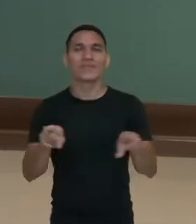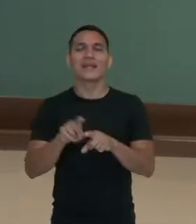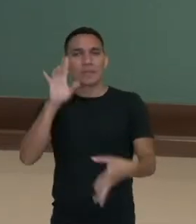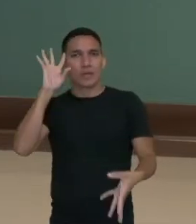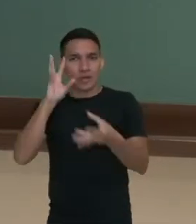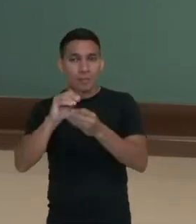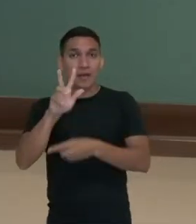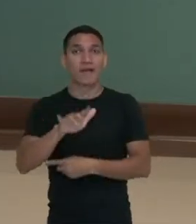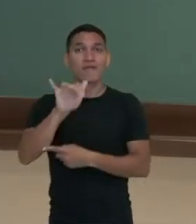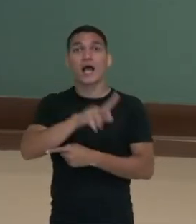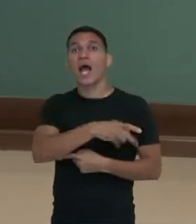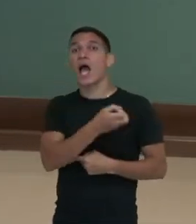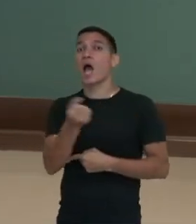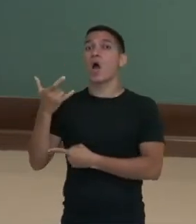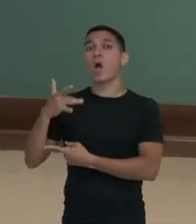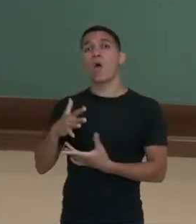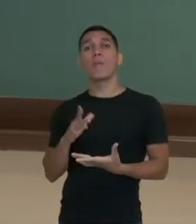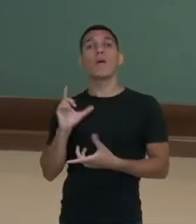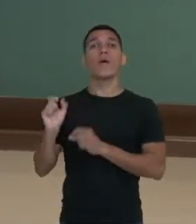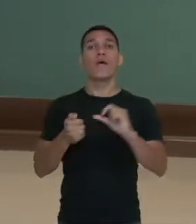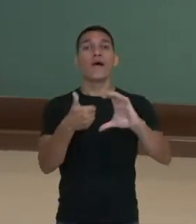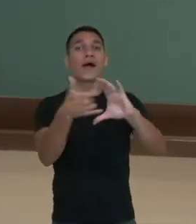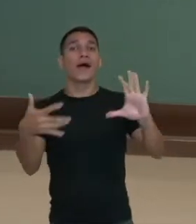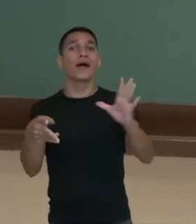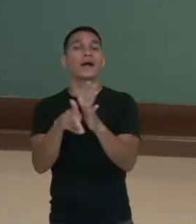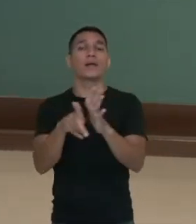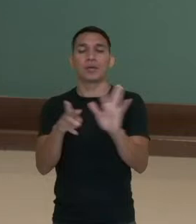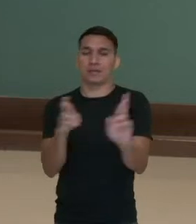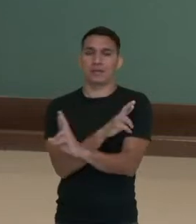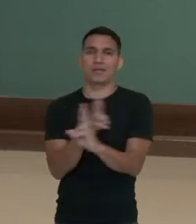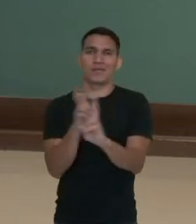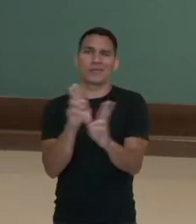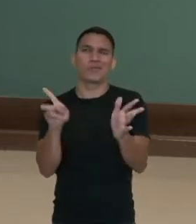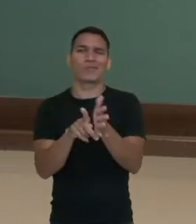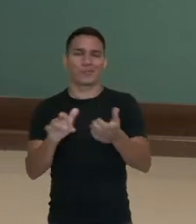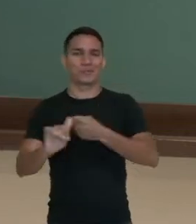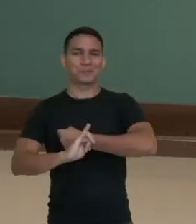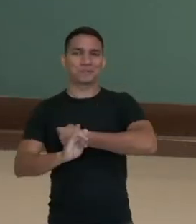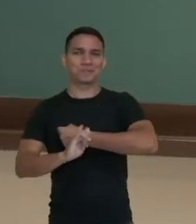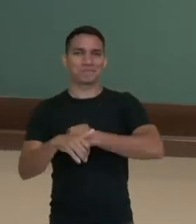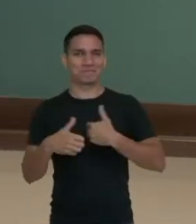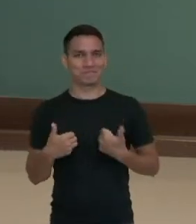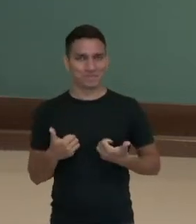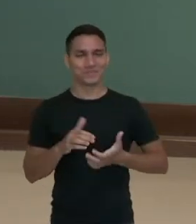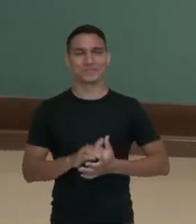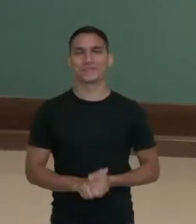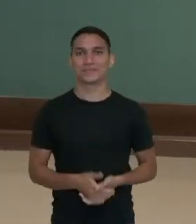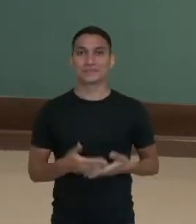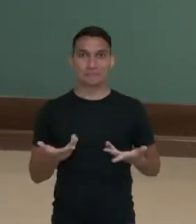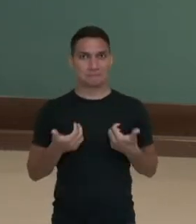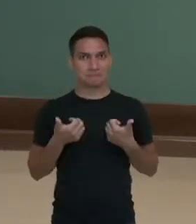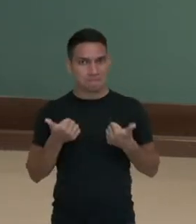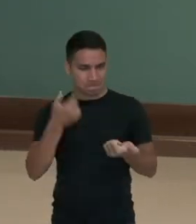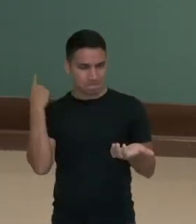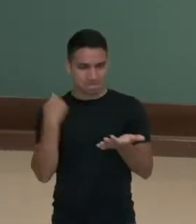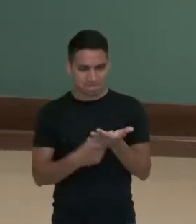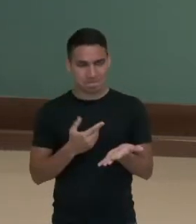compreender algumas características relacionadas ao gênero crônica, tá bom?